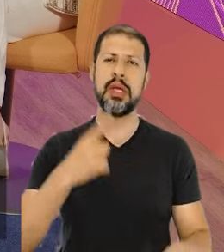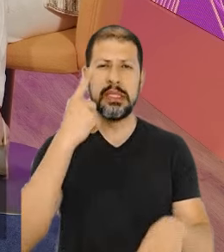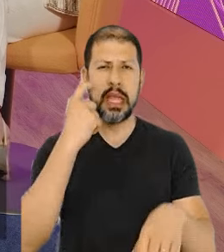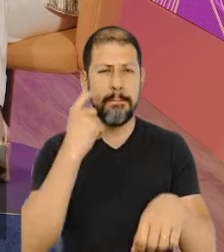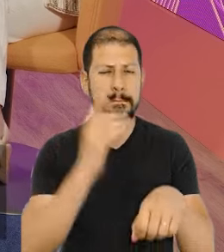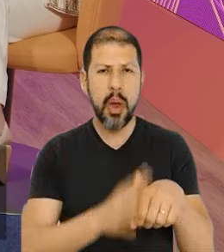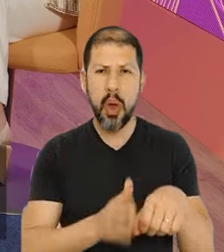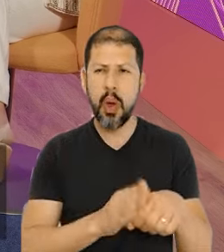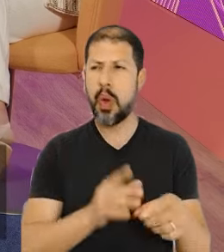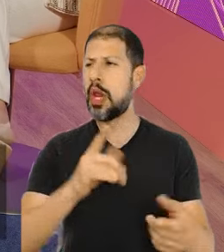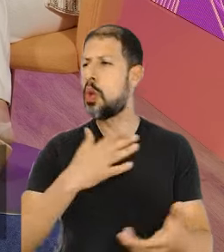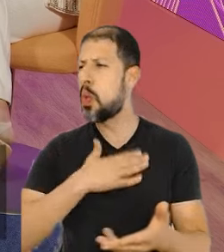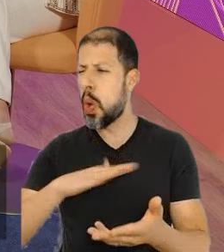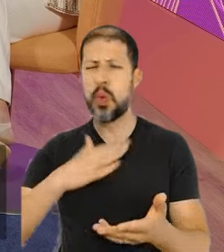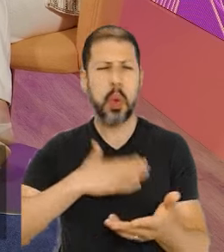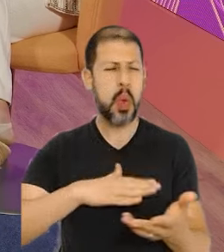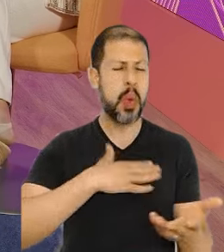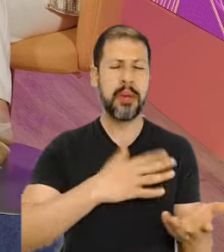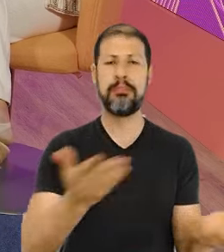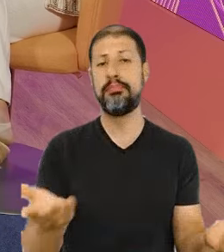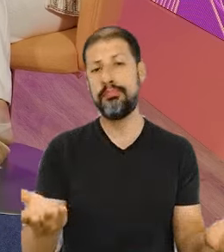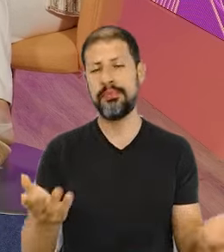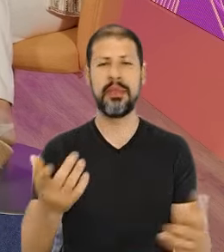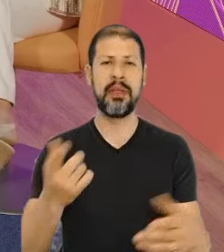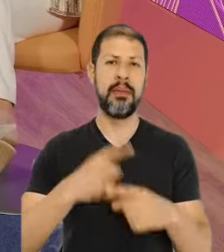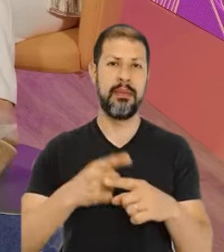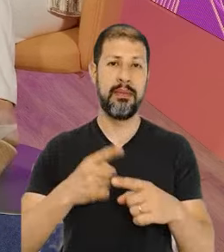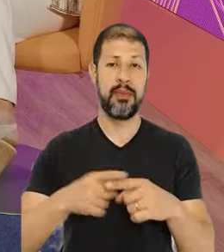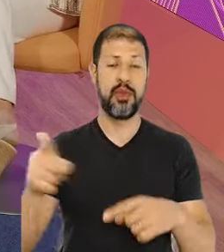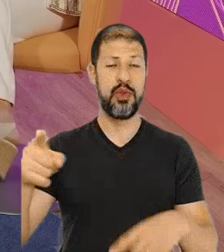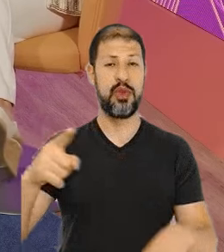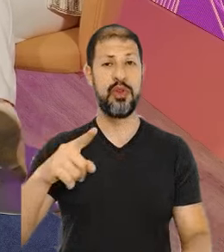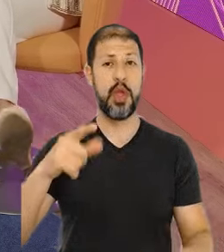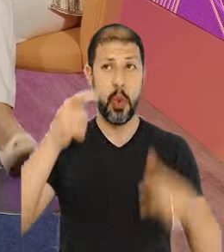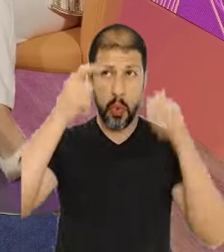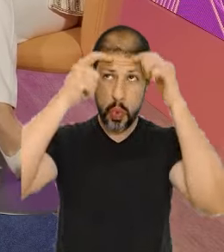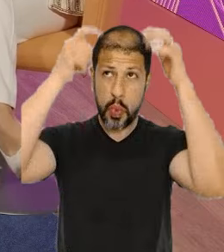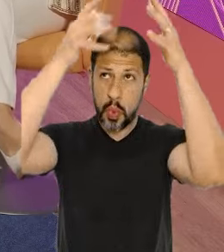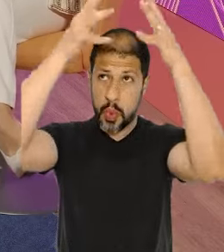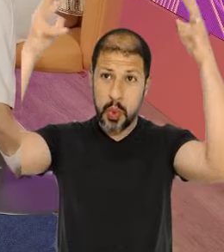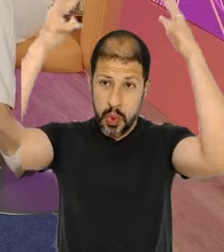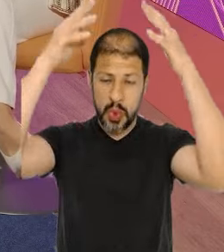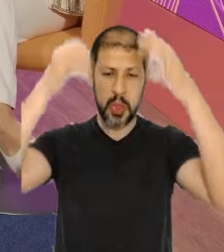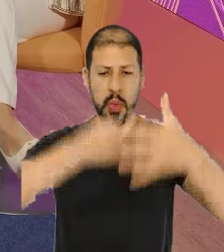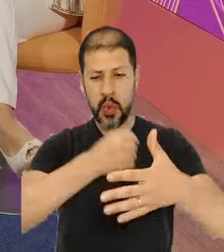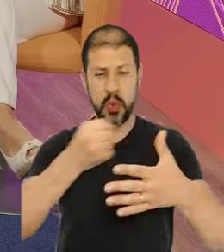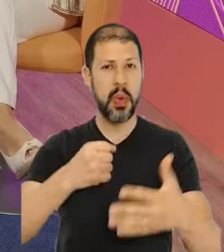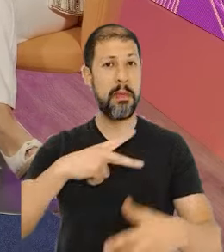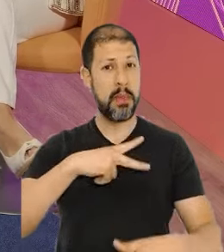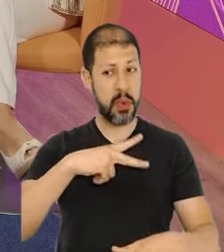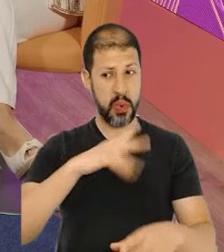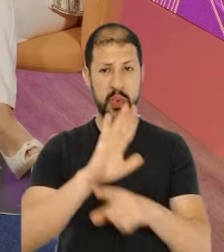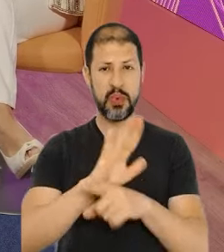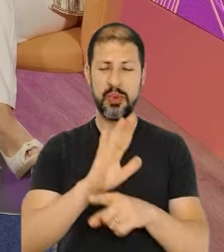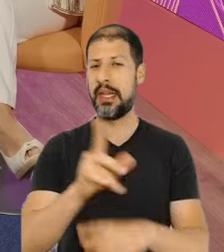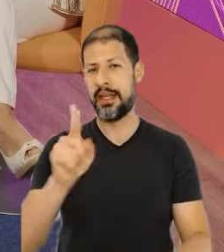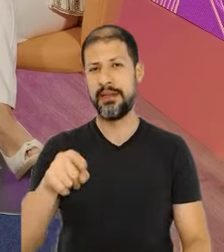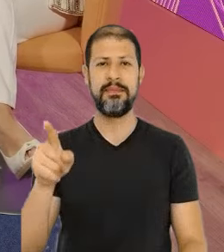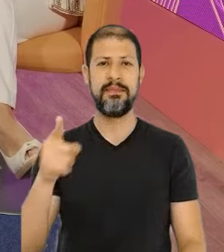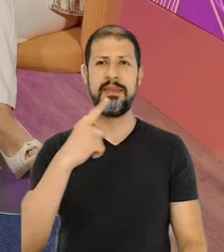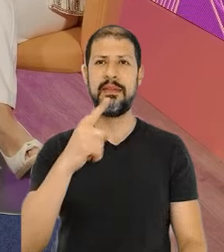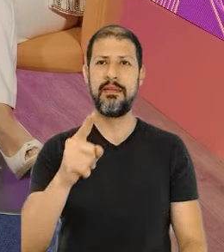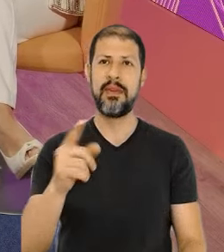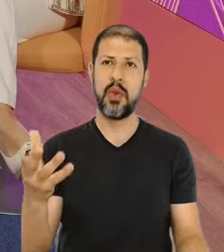gosta disso não gosta daquilo faz exatamente personal chefe é isso né minha irmã ela não